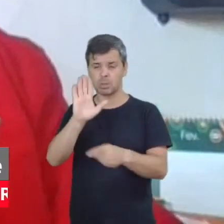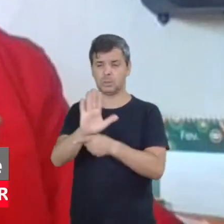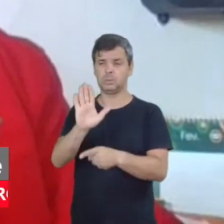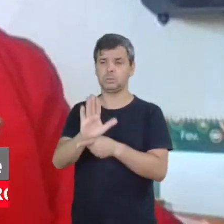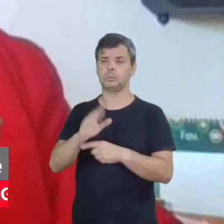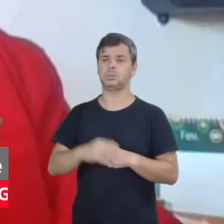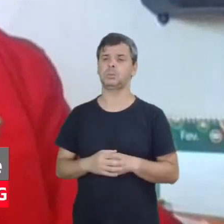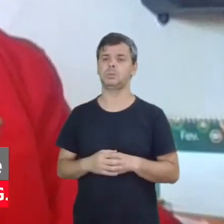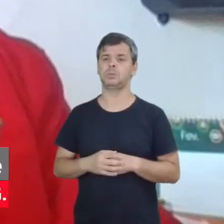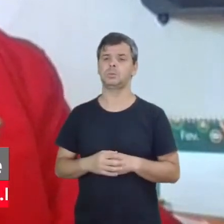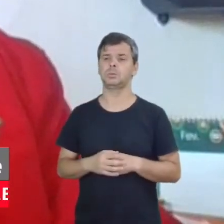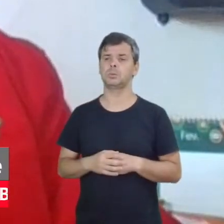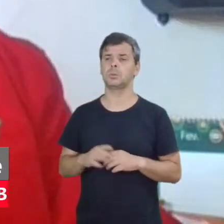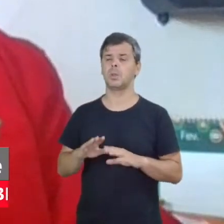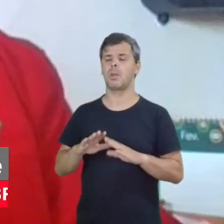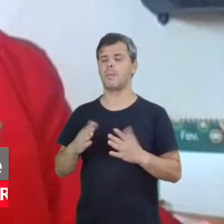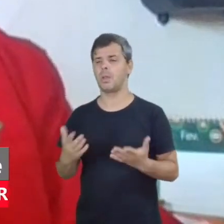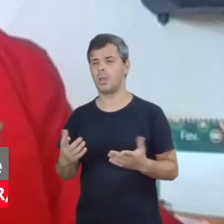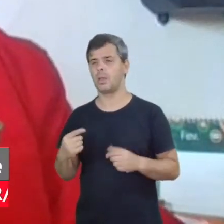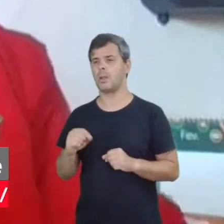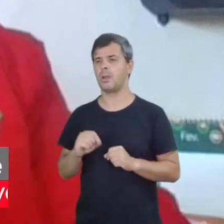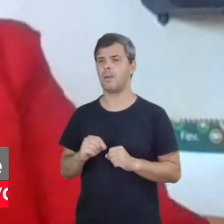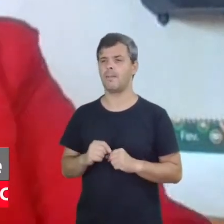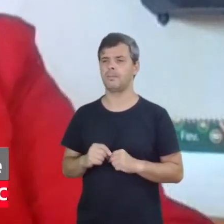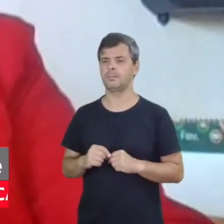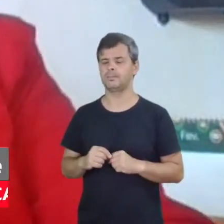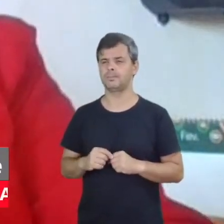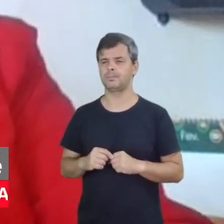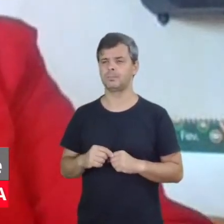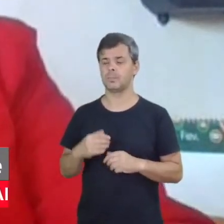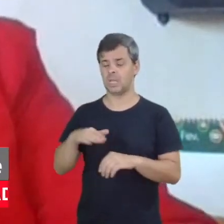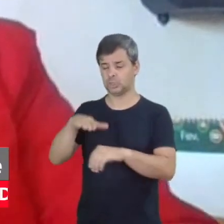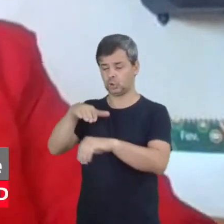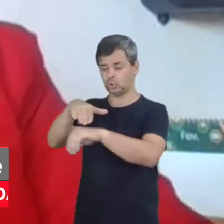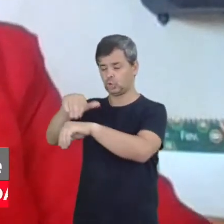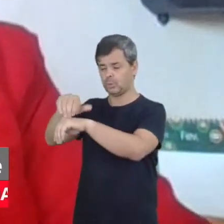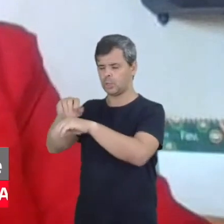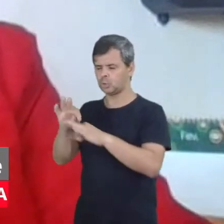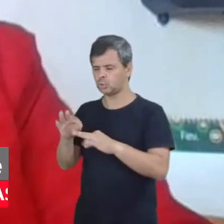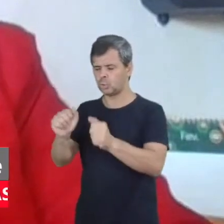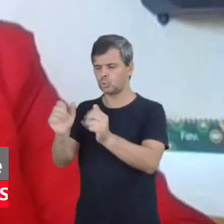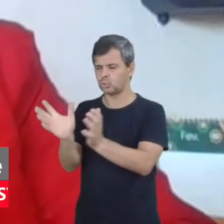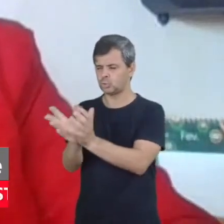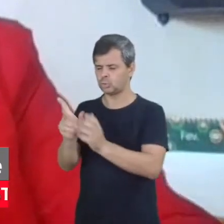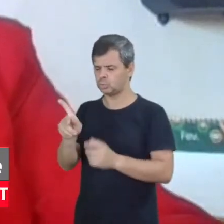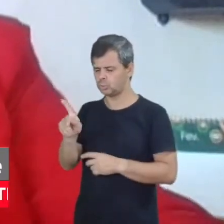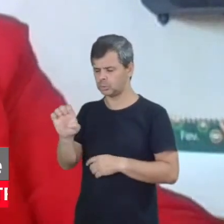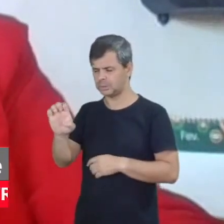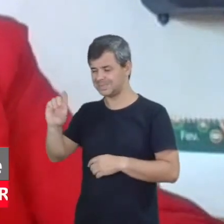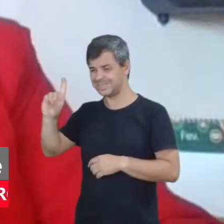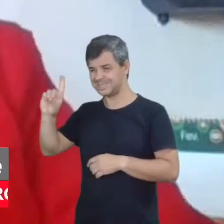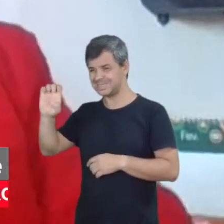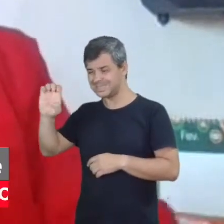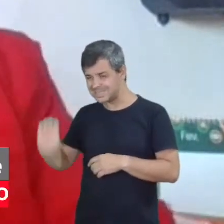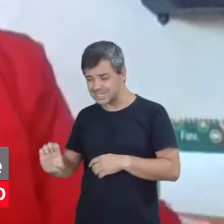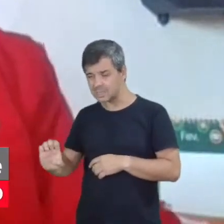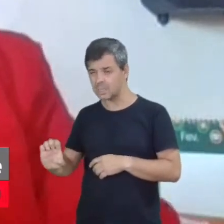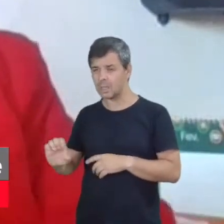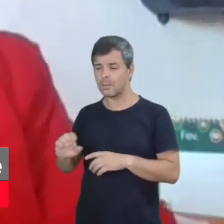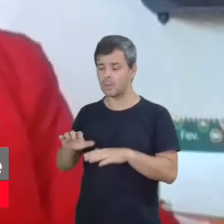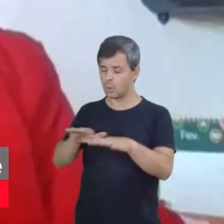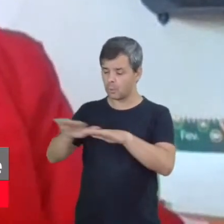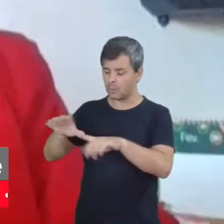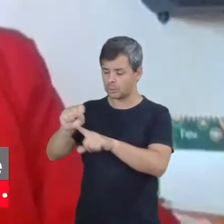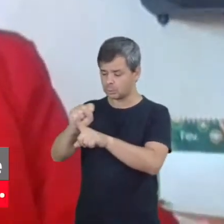ajudar, e mais do que nunca é convocar toda essa militância nossa de esquerda, do movimento, dos